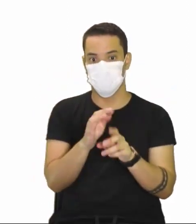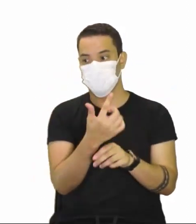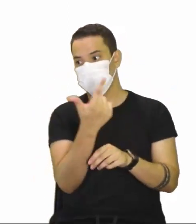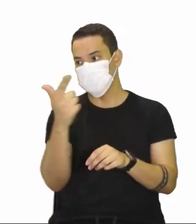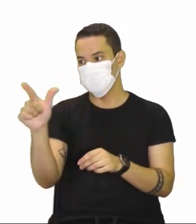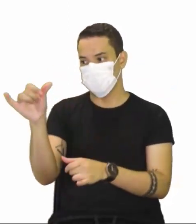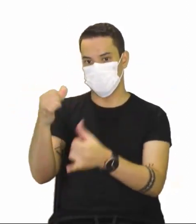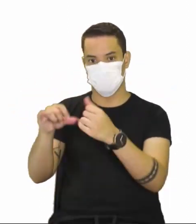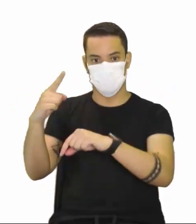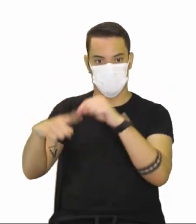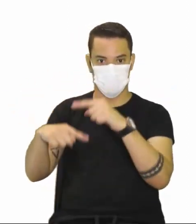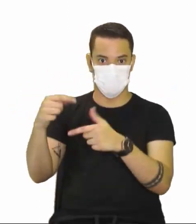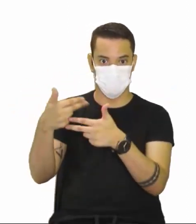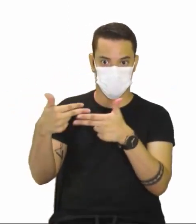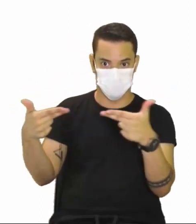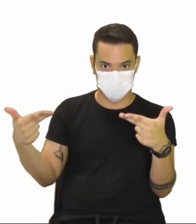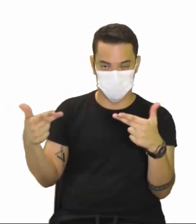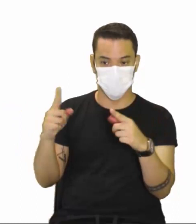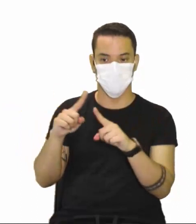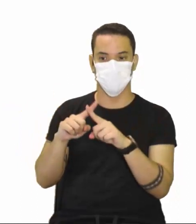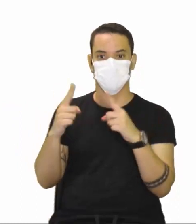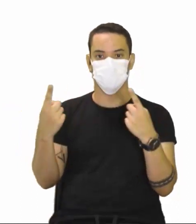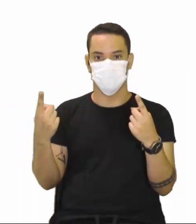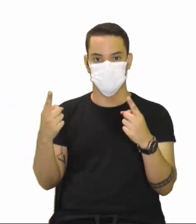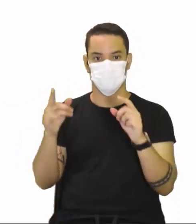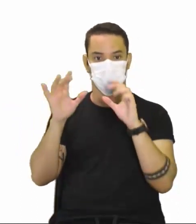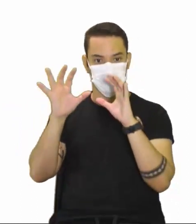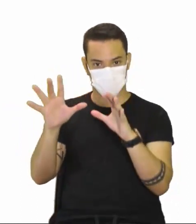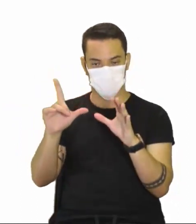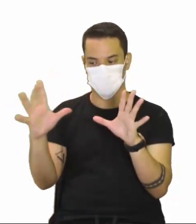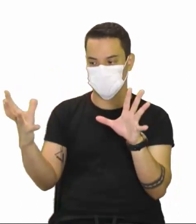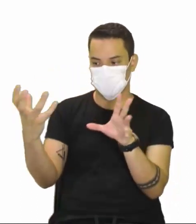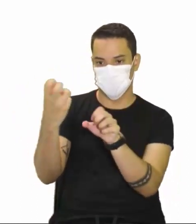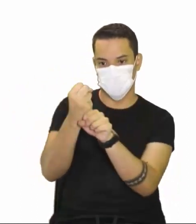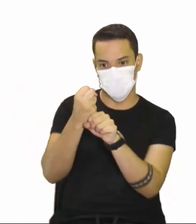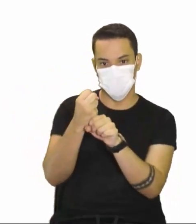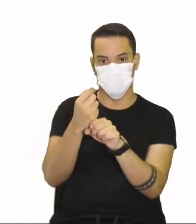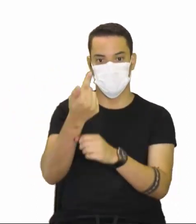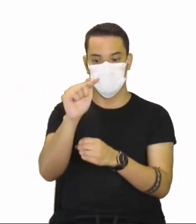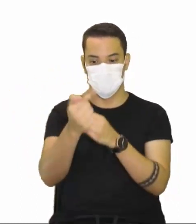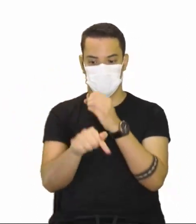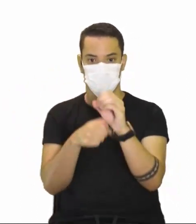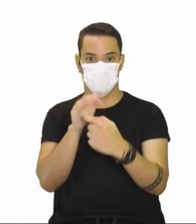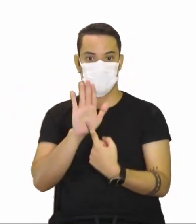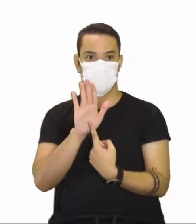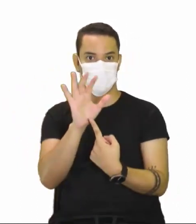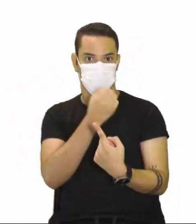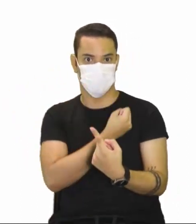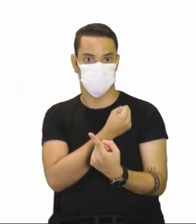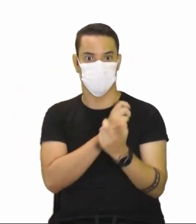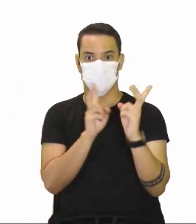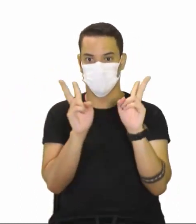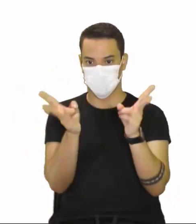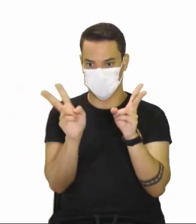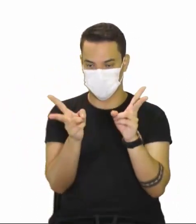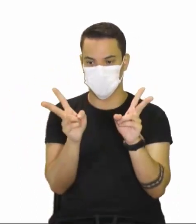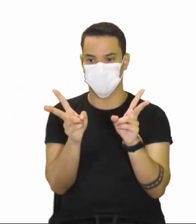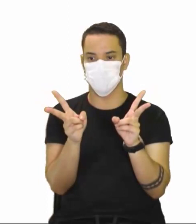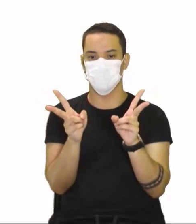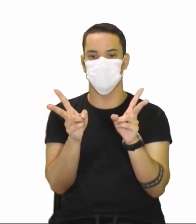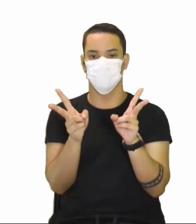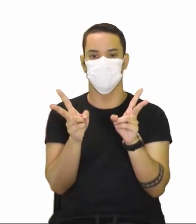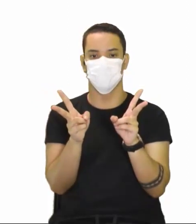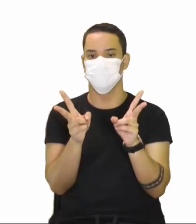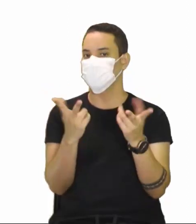outro elemento químico. No entanto, elemento químico é um conjunto de átomos que apresentam o mesmo número atômico, ou seja, o